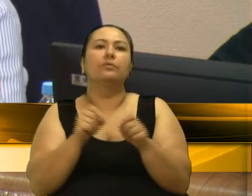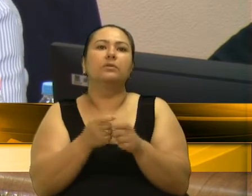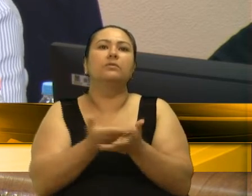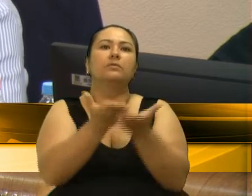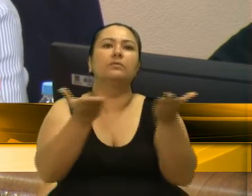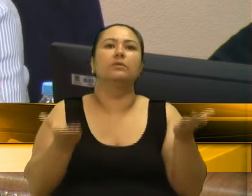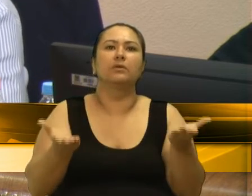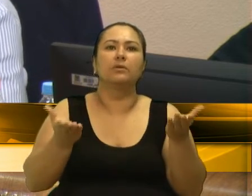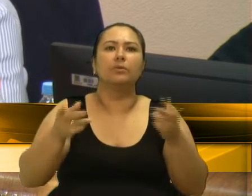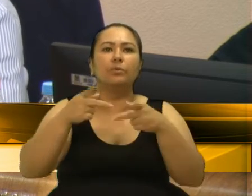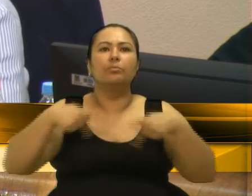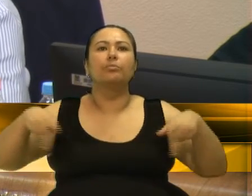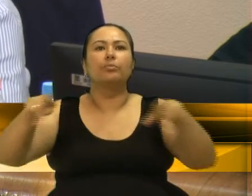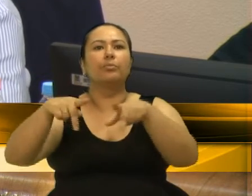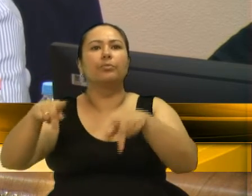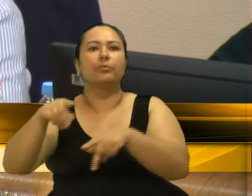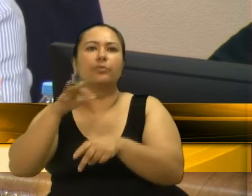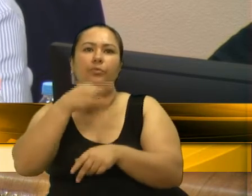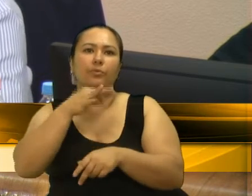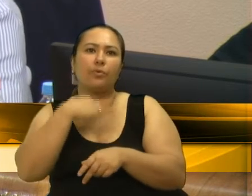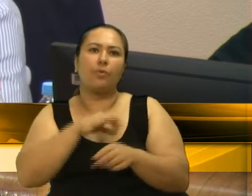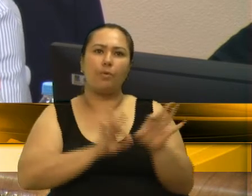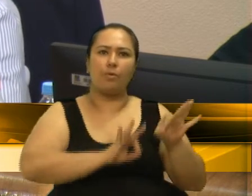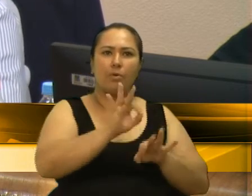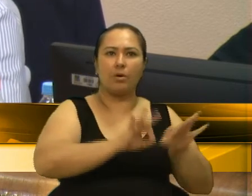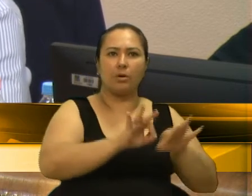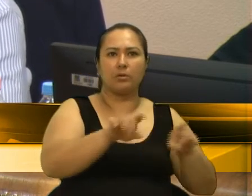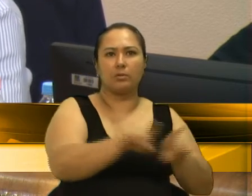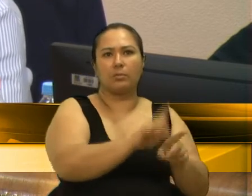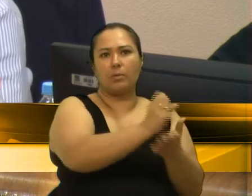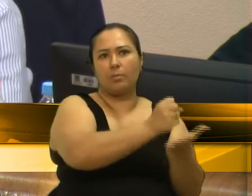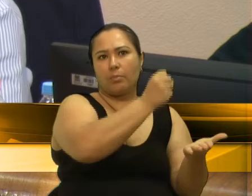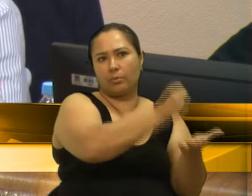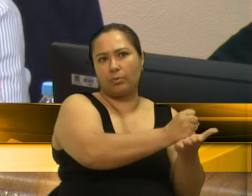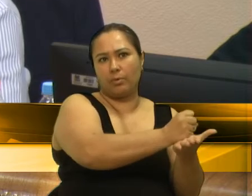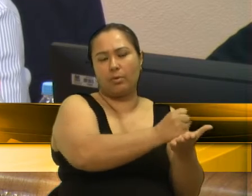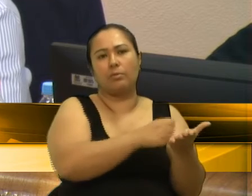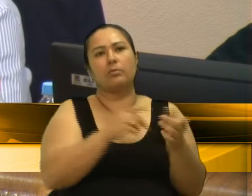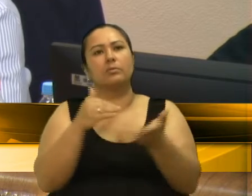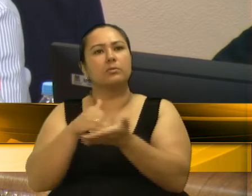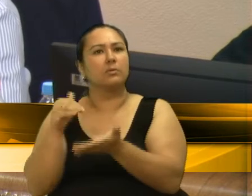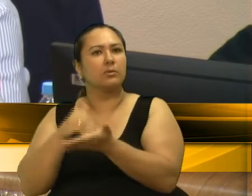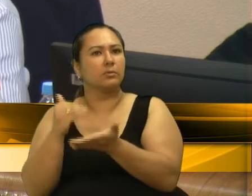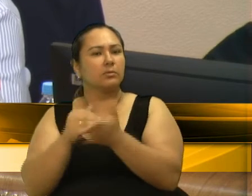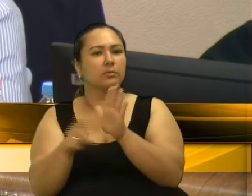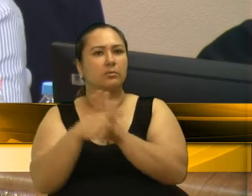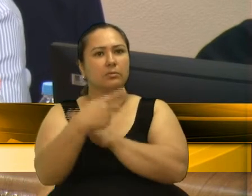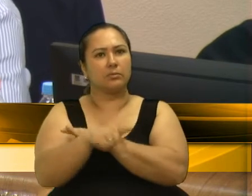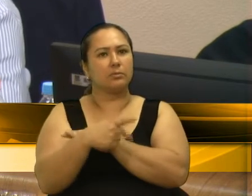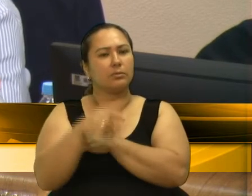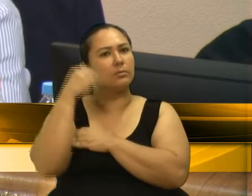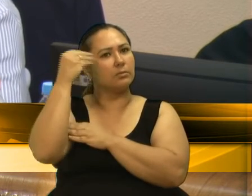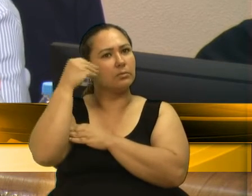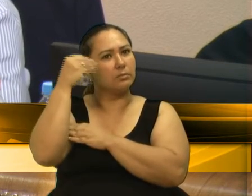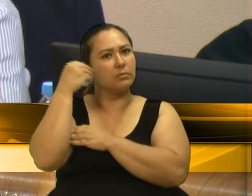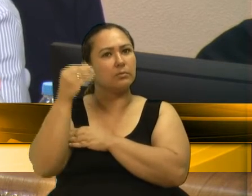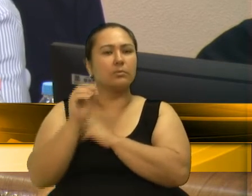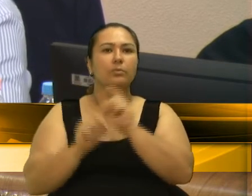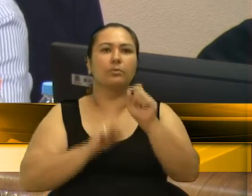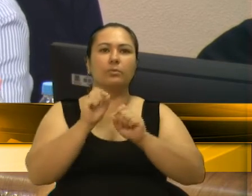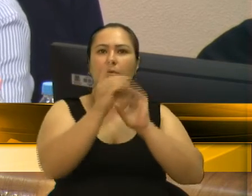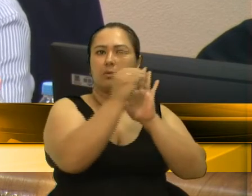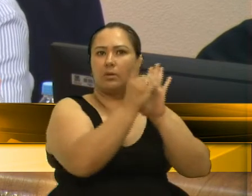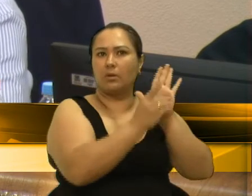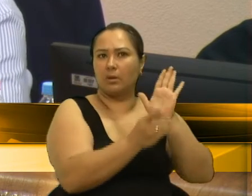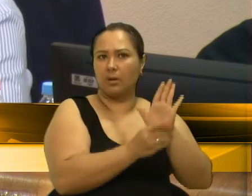civil, quando organiza e protocola. Então, nesse sentido, a Secretaria e a própria experiência, por se tratar de um decreto que regra